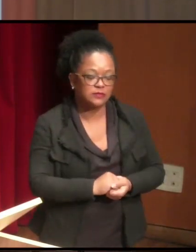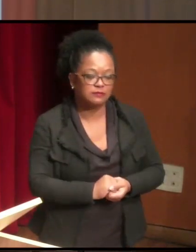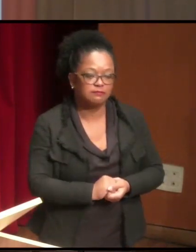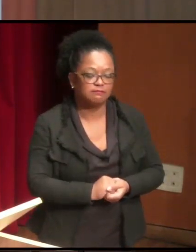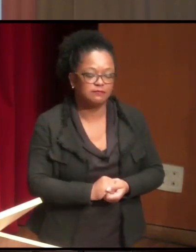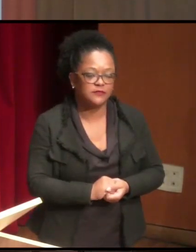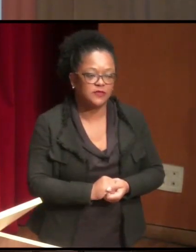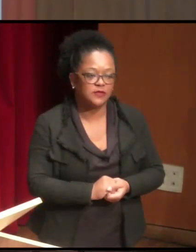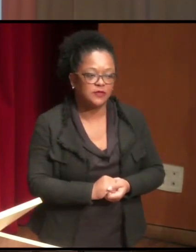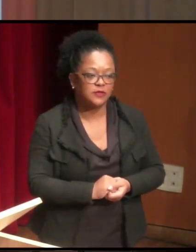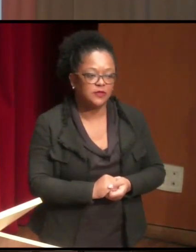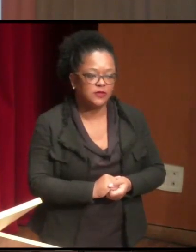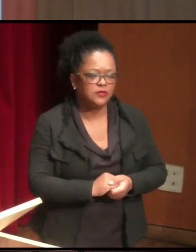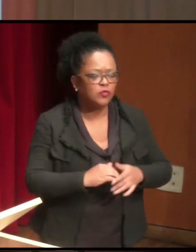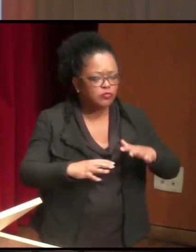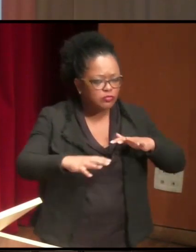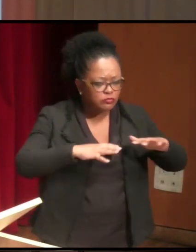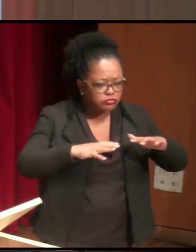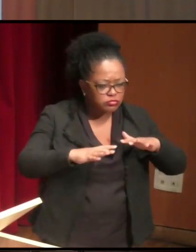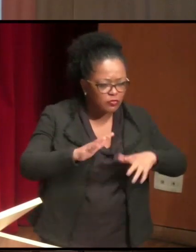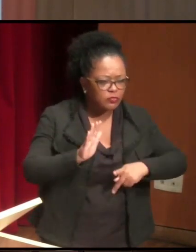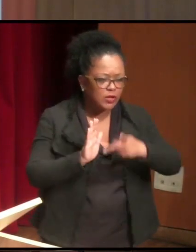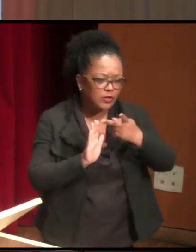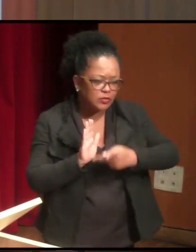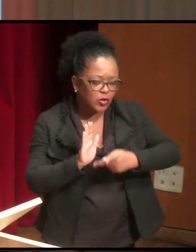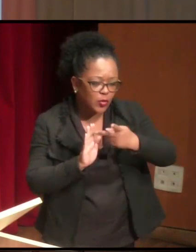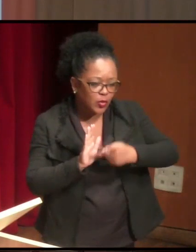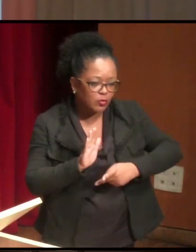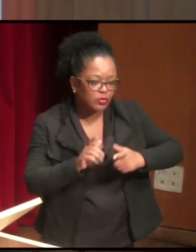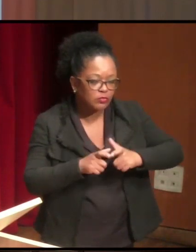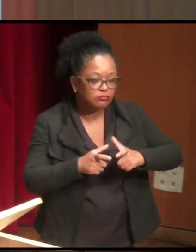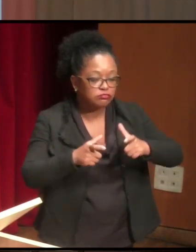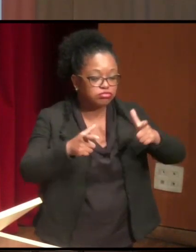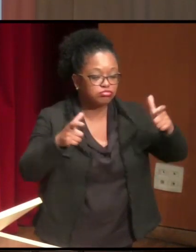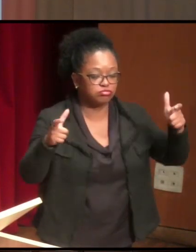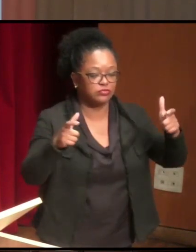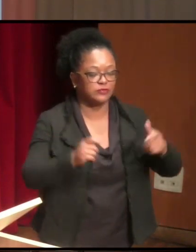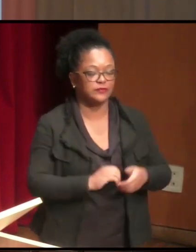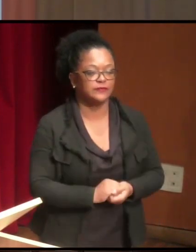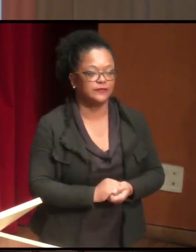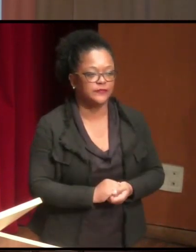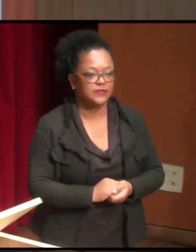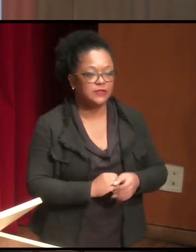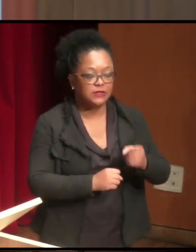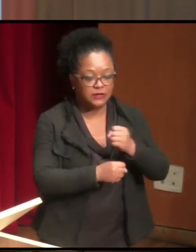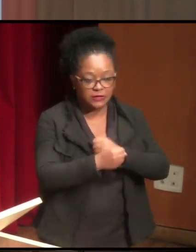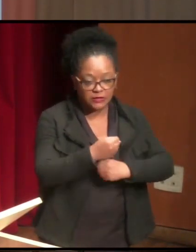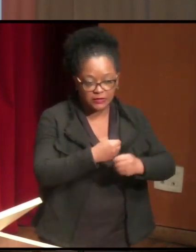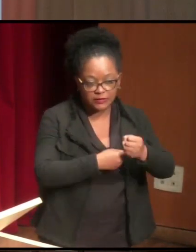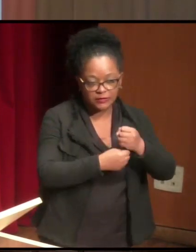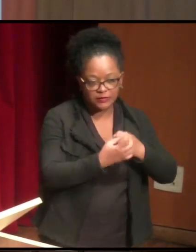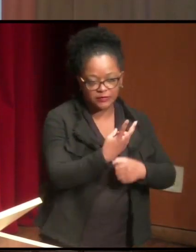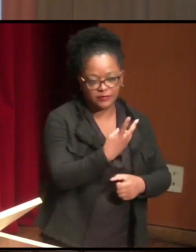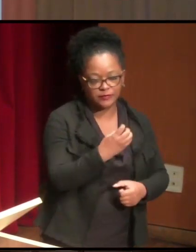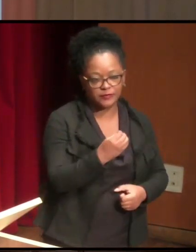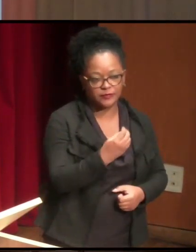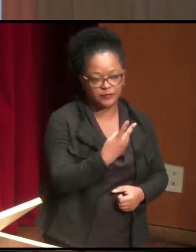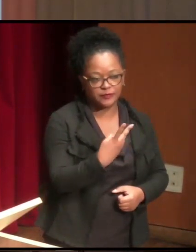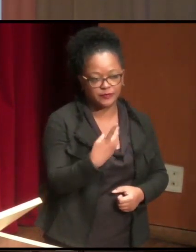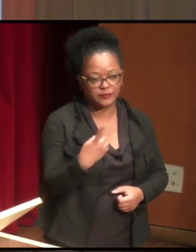como vem crescendo esse trabalho na Sociedade Bíblica do Brasil. No ano de 2021,